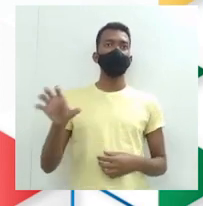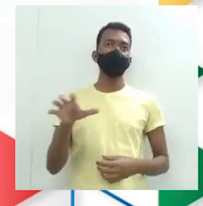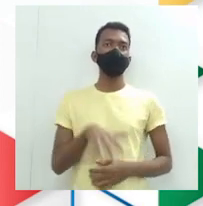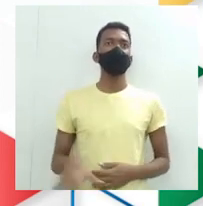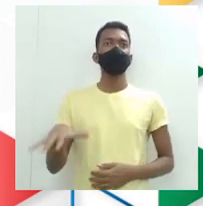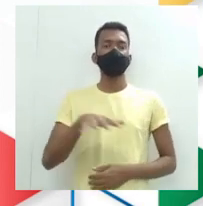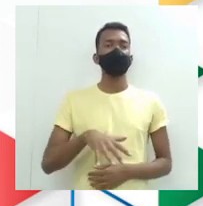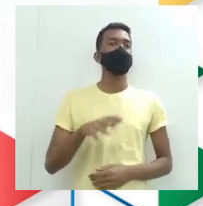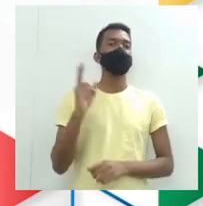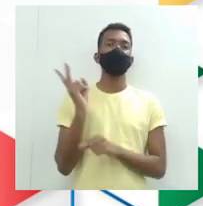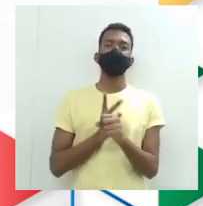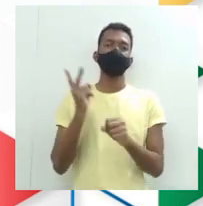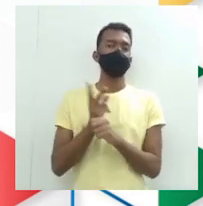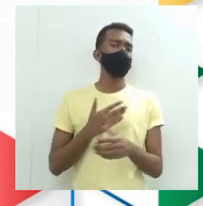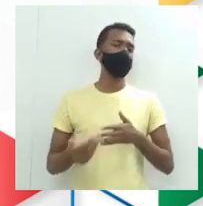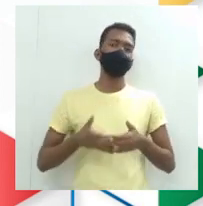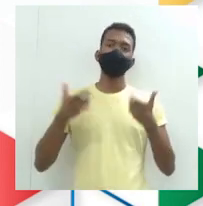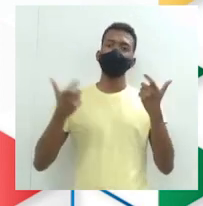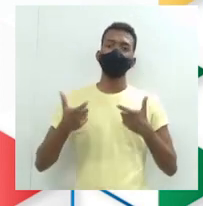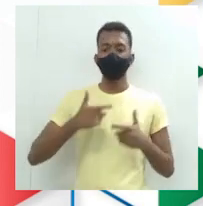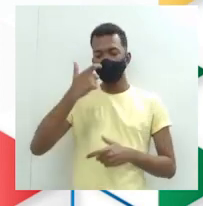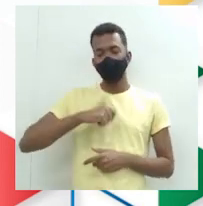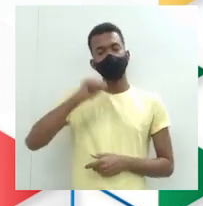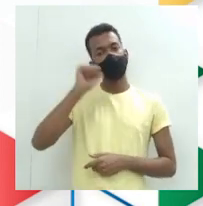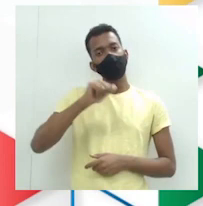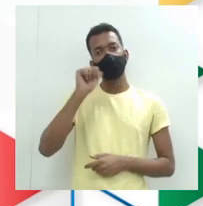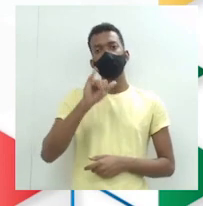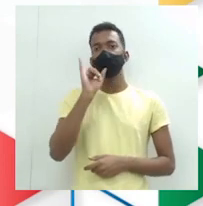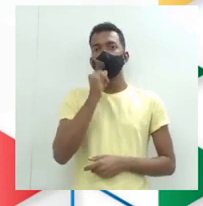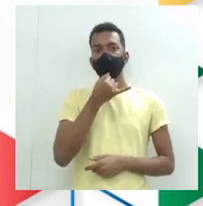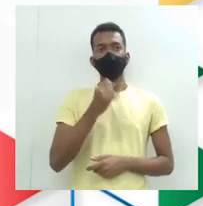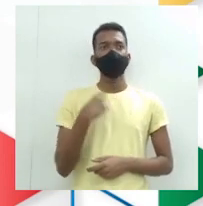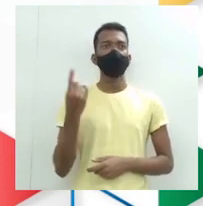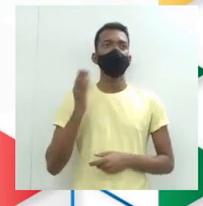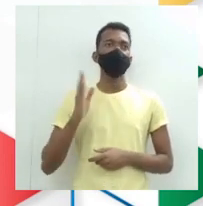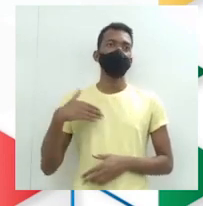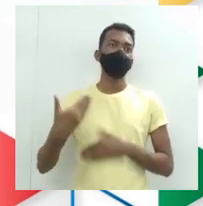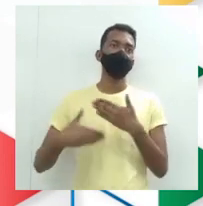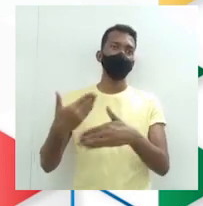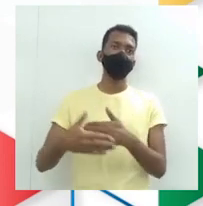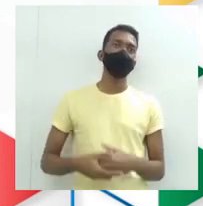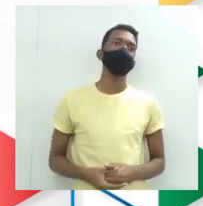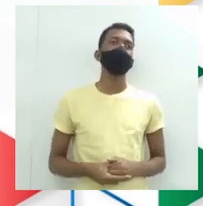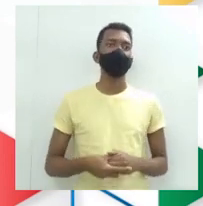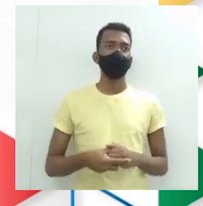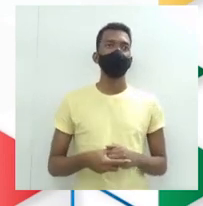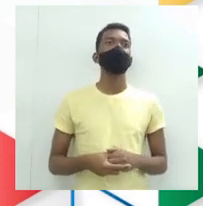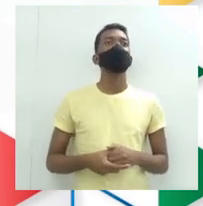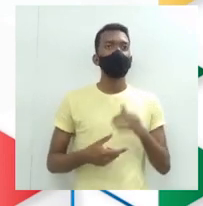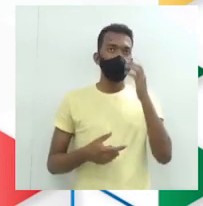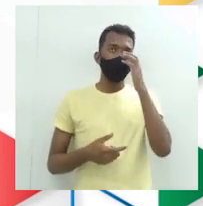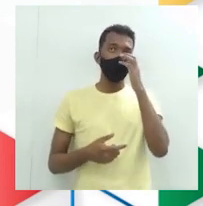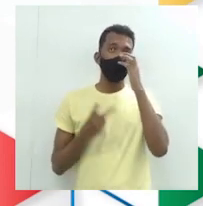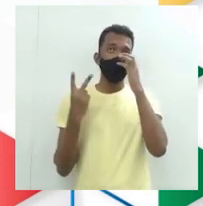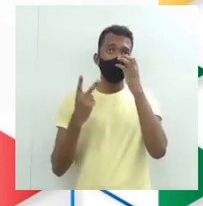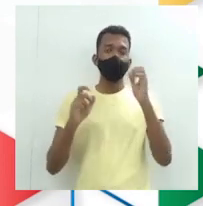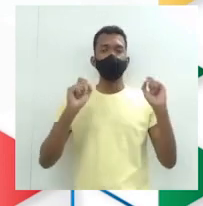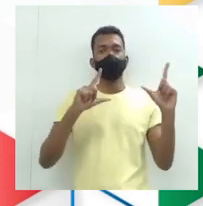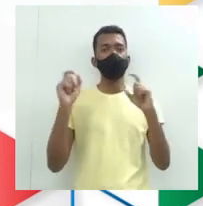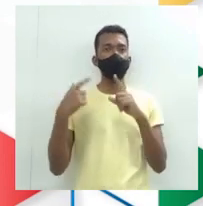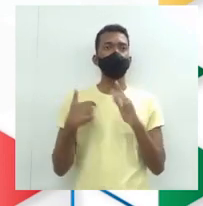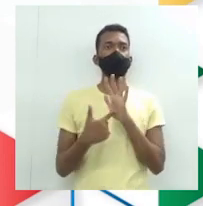independente de onde a gente esteja. Enquanto mulher, infelizmente, a gente passa por esse processo. Dois destaques que eu vou dar aí essa